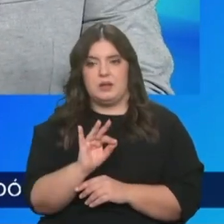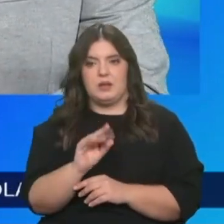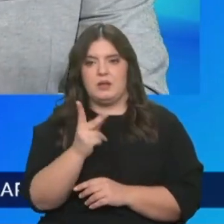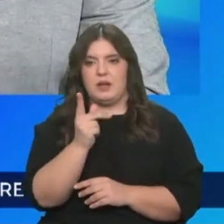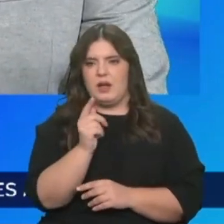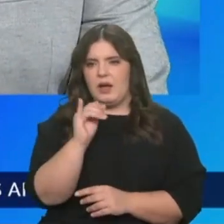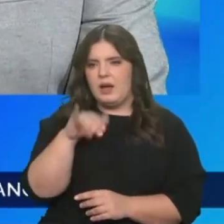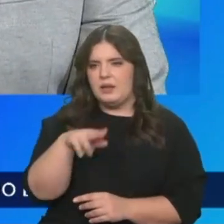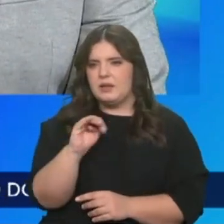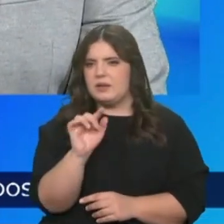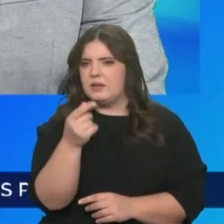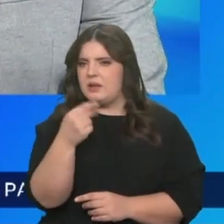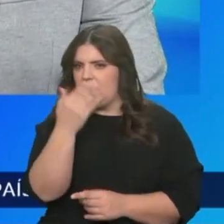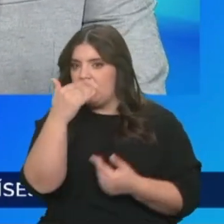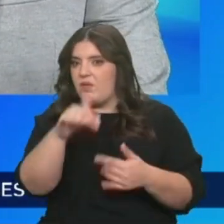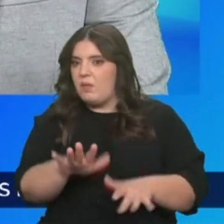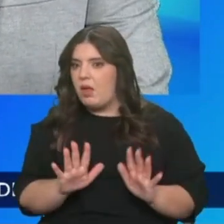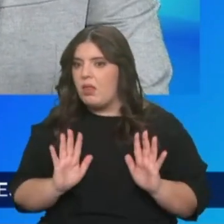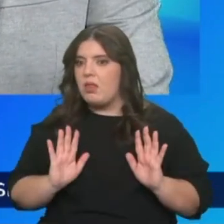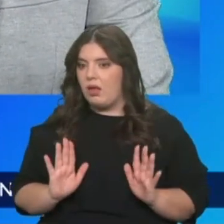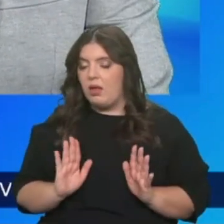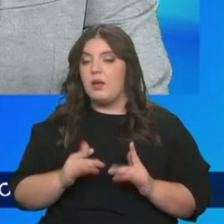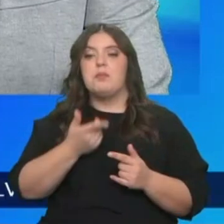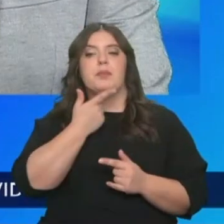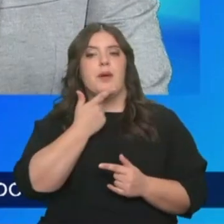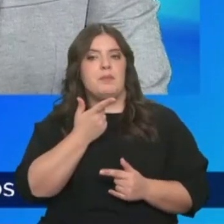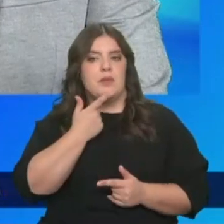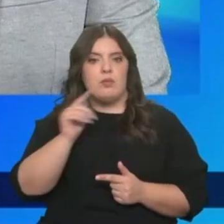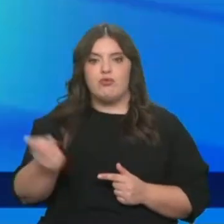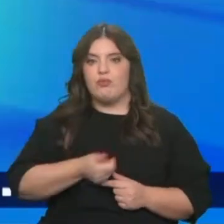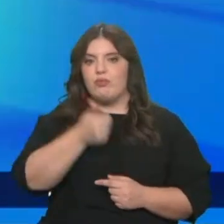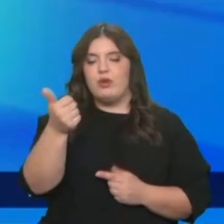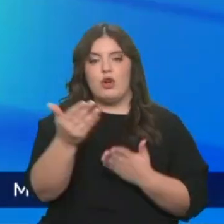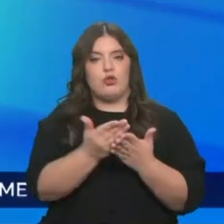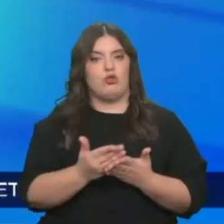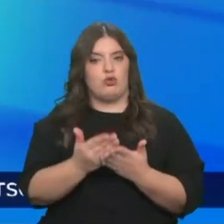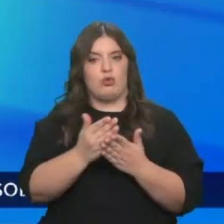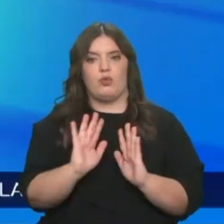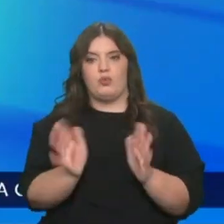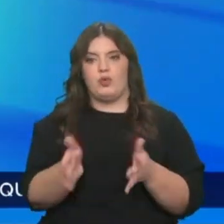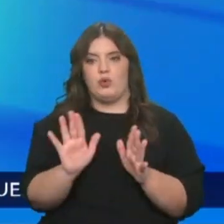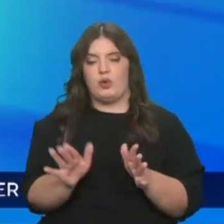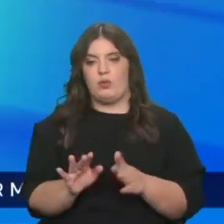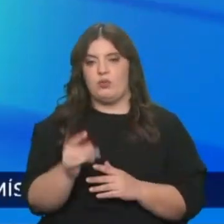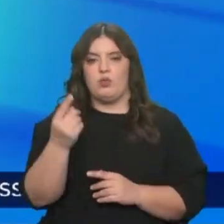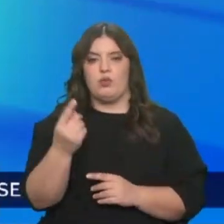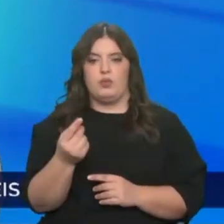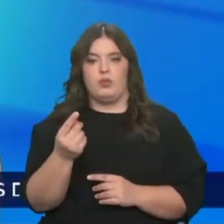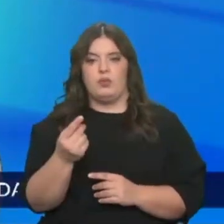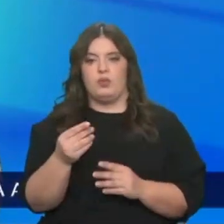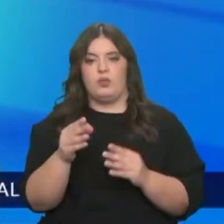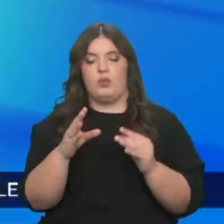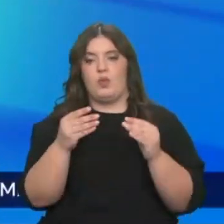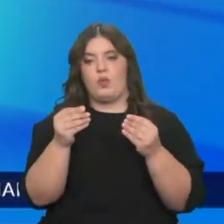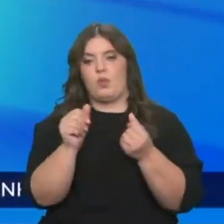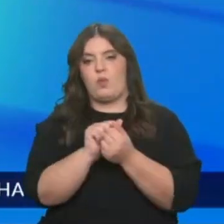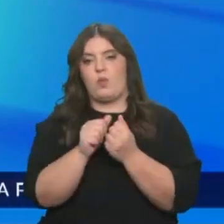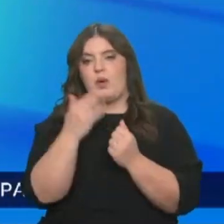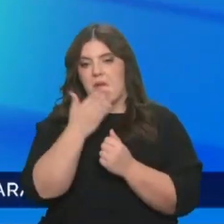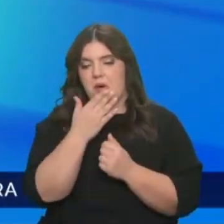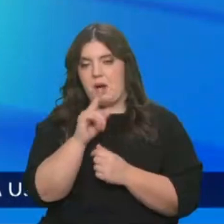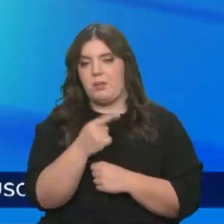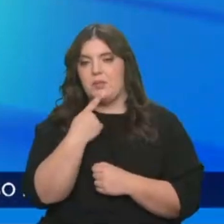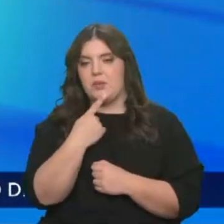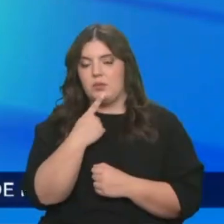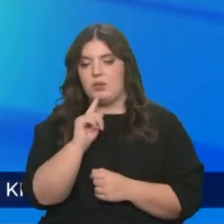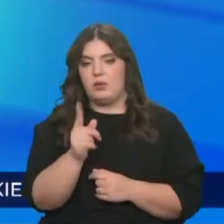Einstein estava errado? Para isso, para percebermos melhor este estudo, precisamos de um guardanapo. De um guardanapo a perceber o